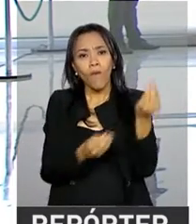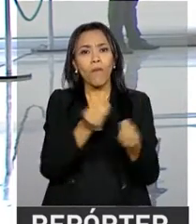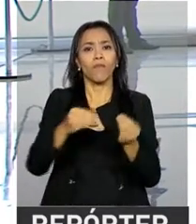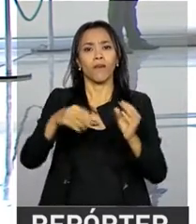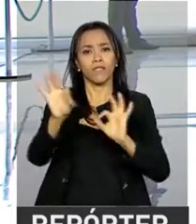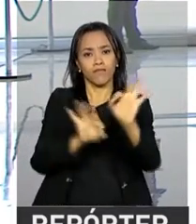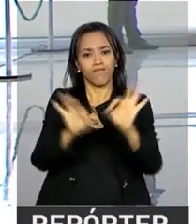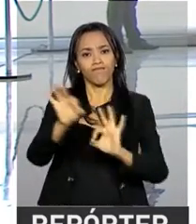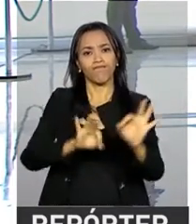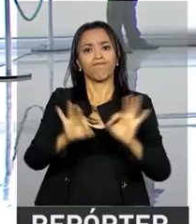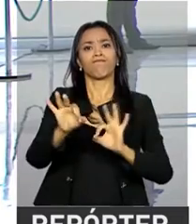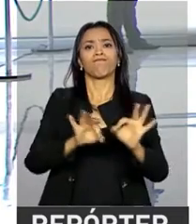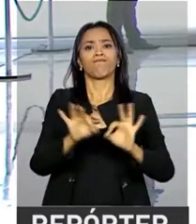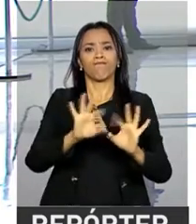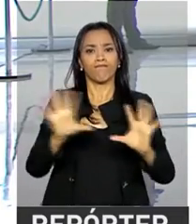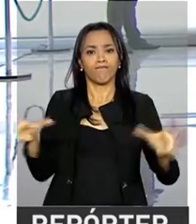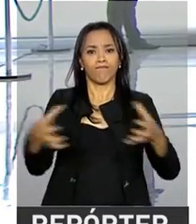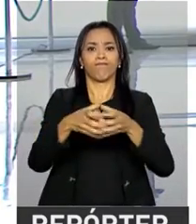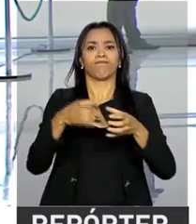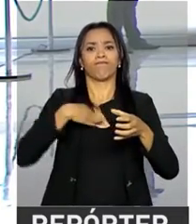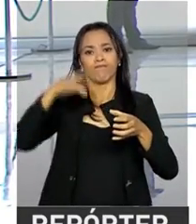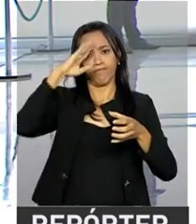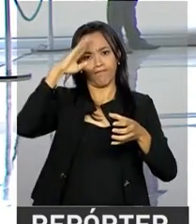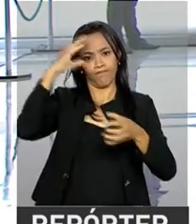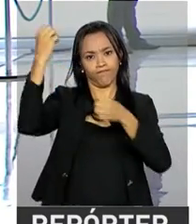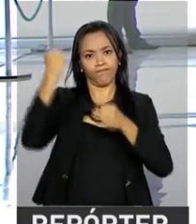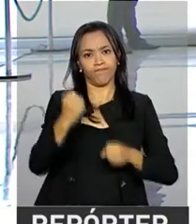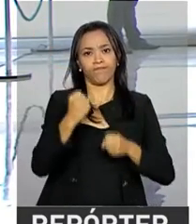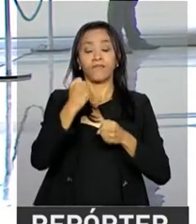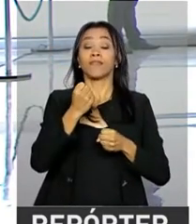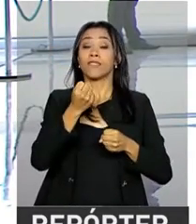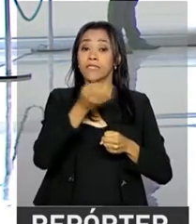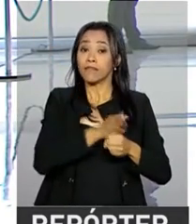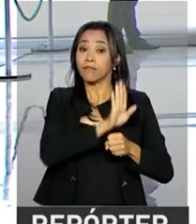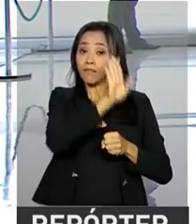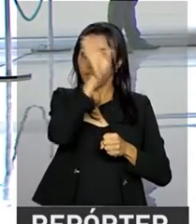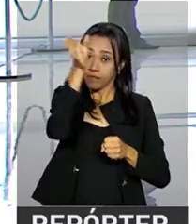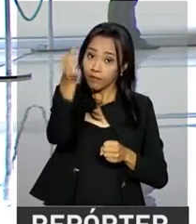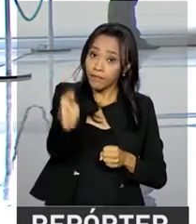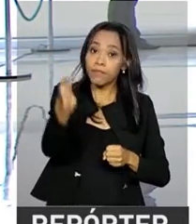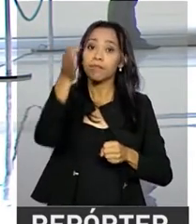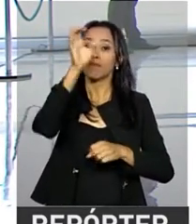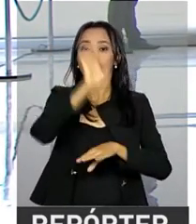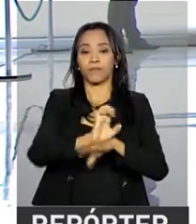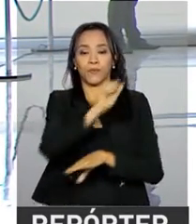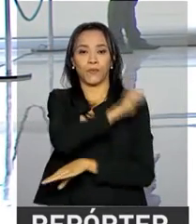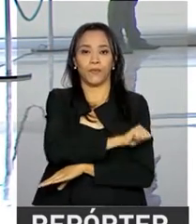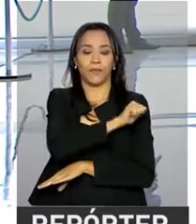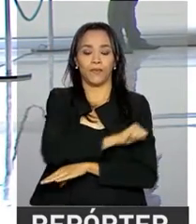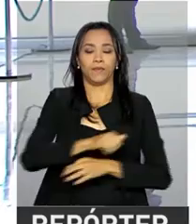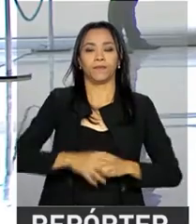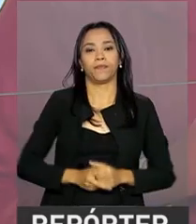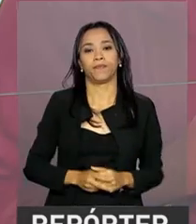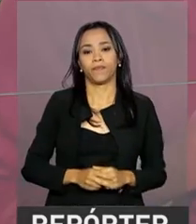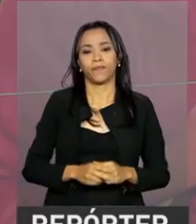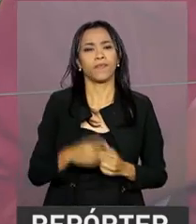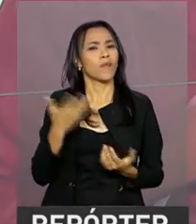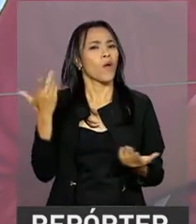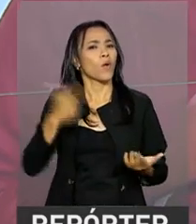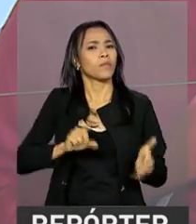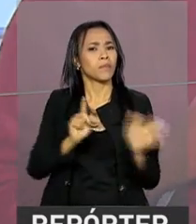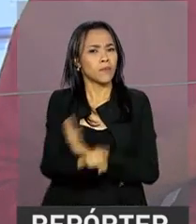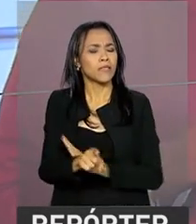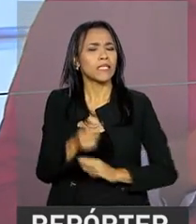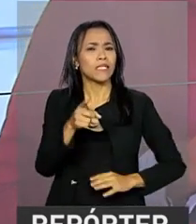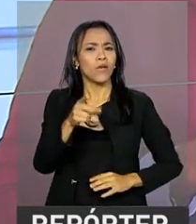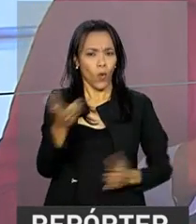plano de operação das tropas federais, das Forças Armadas na cidade, Leandro. Agora, Mara, hoje